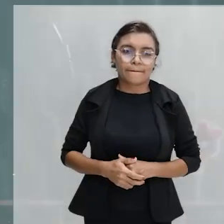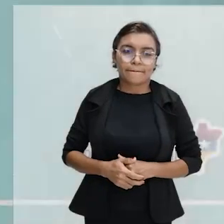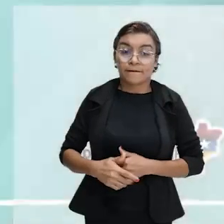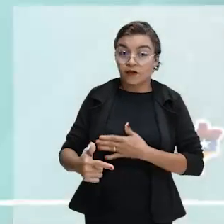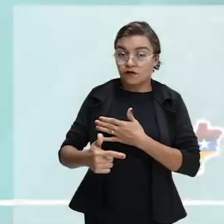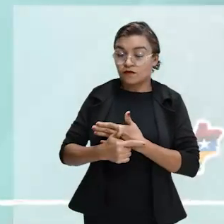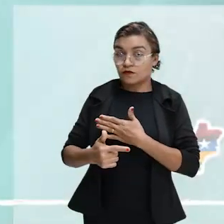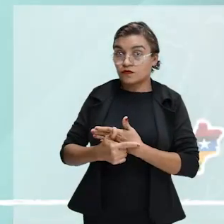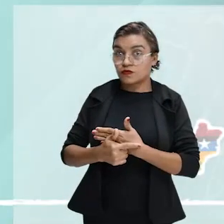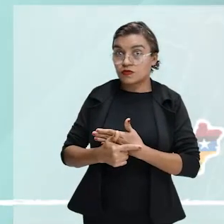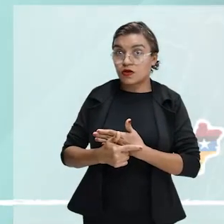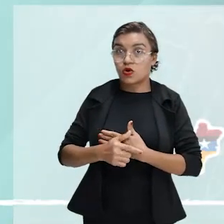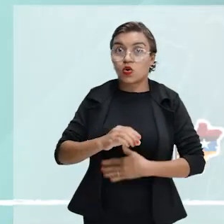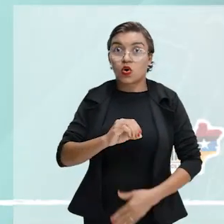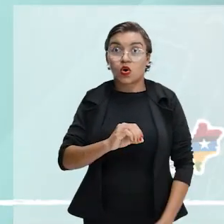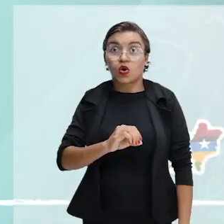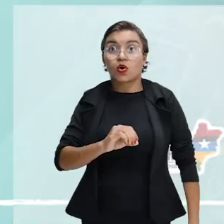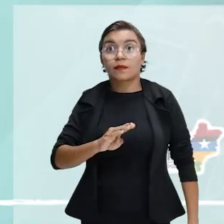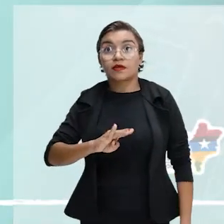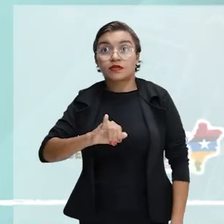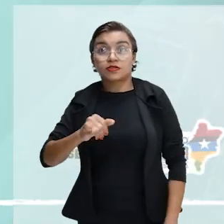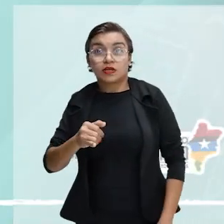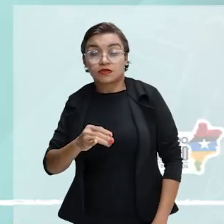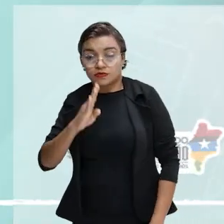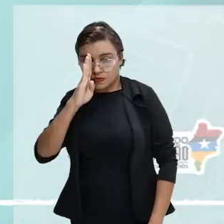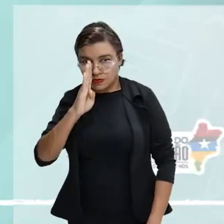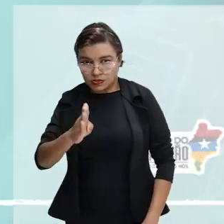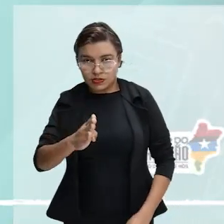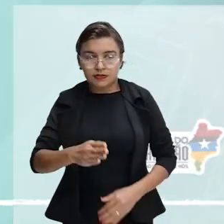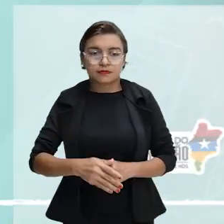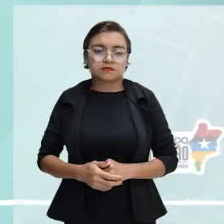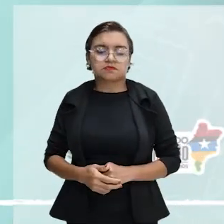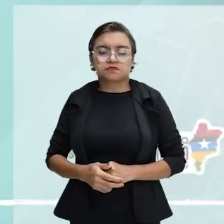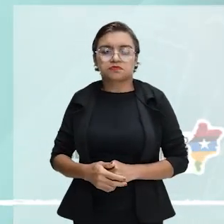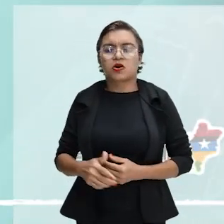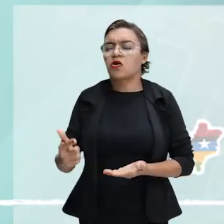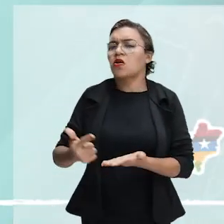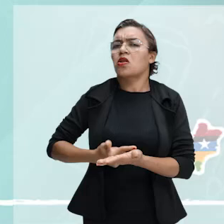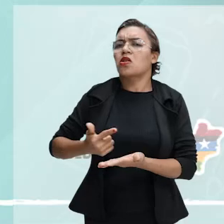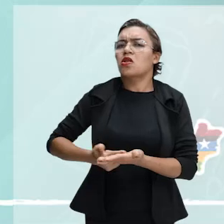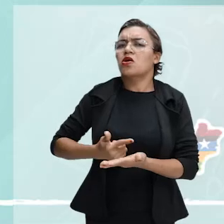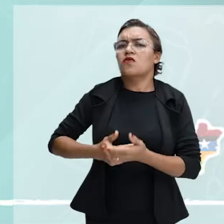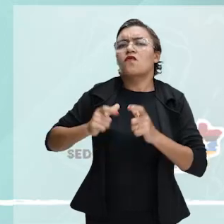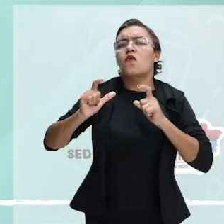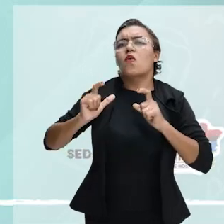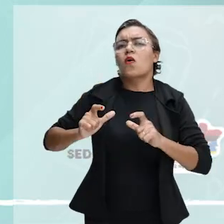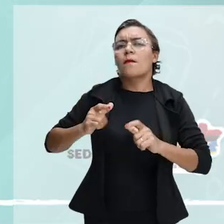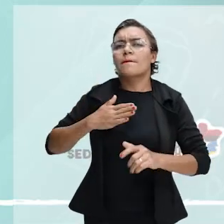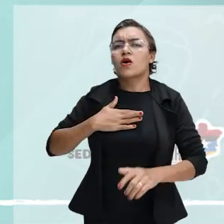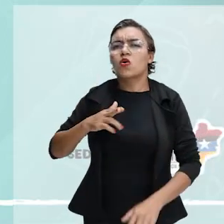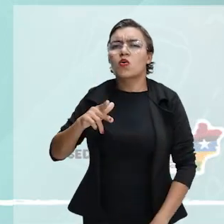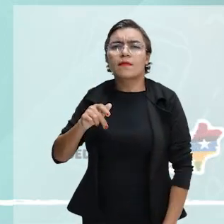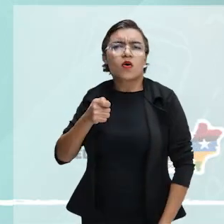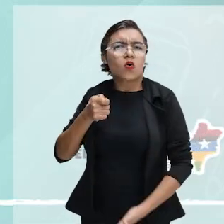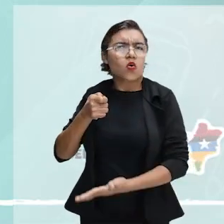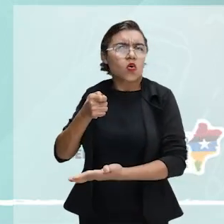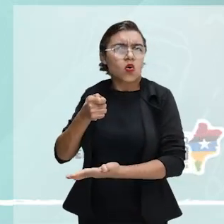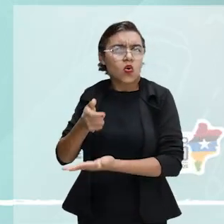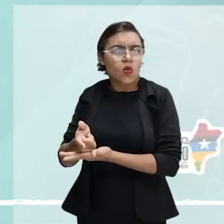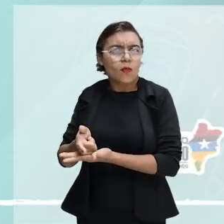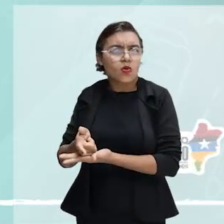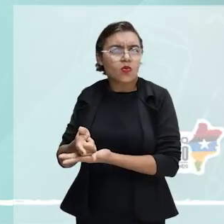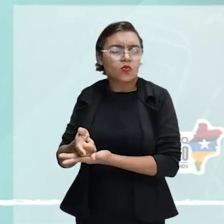Função de objeto direto. Onde está o livro que meu irmão comprou? Olha só o que de